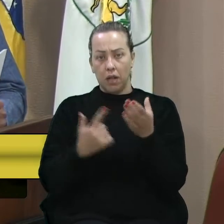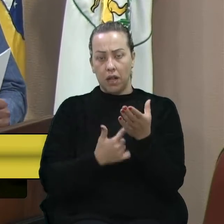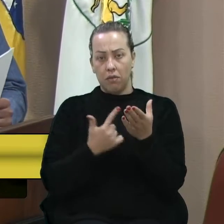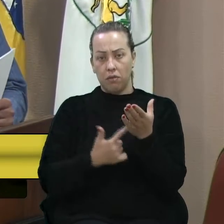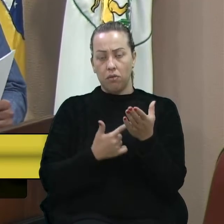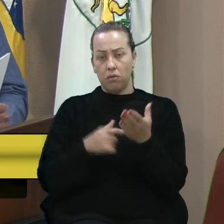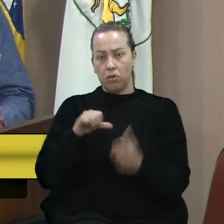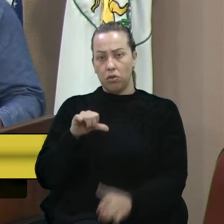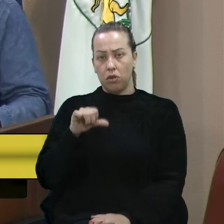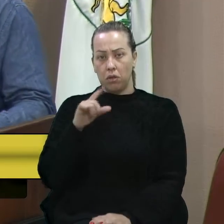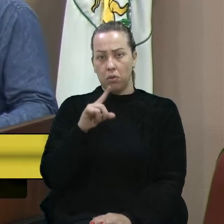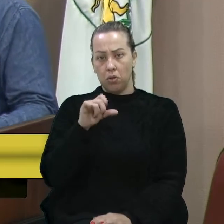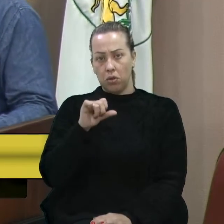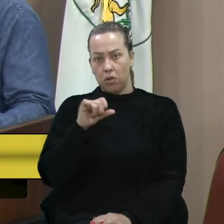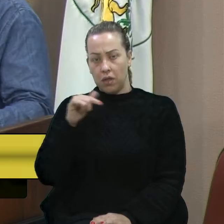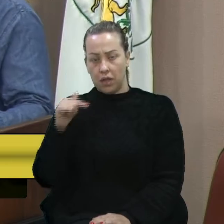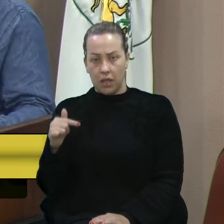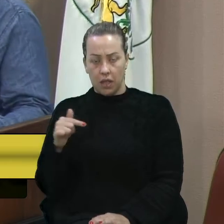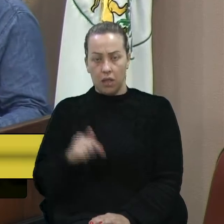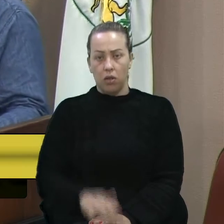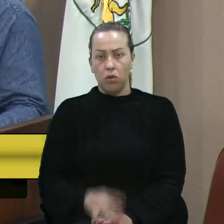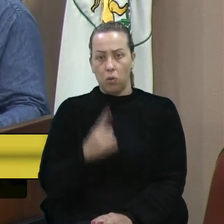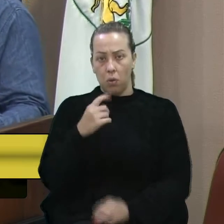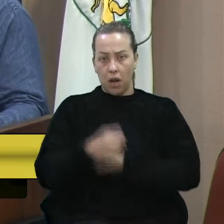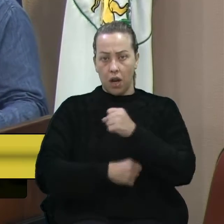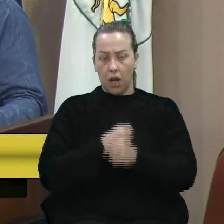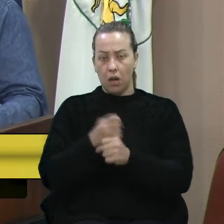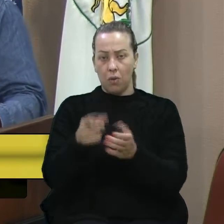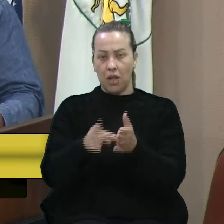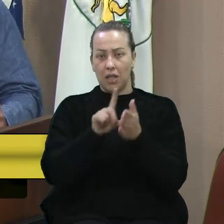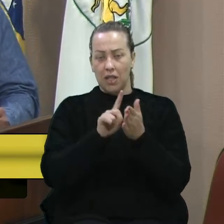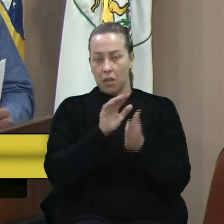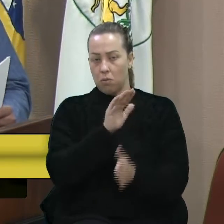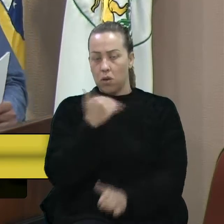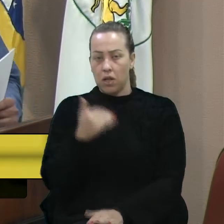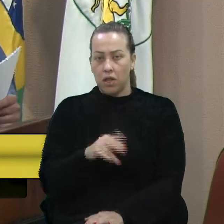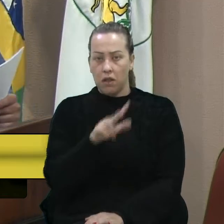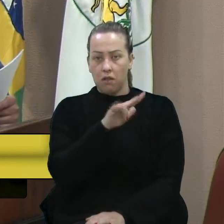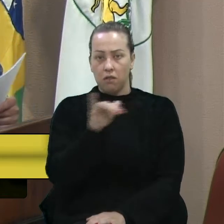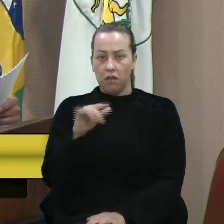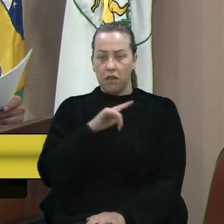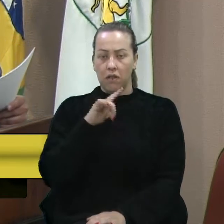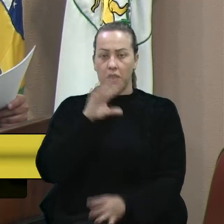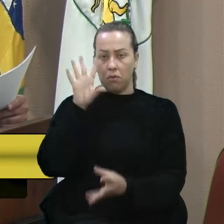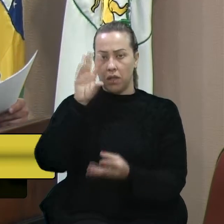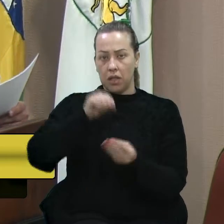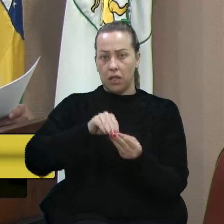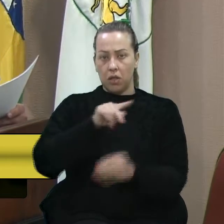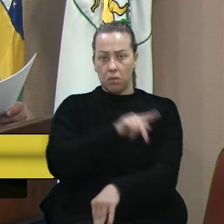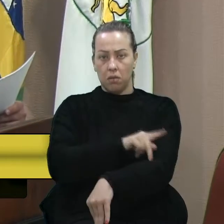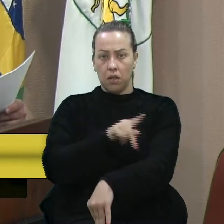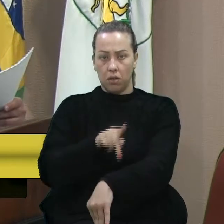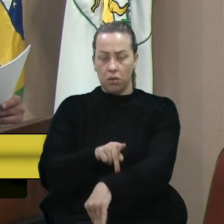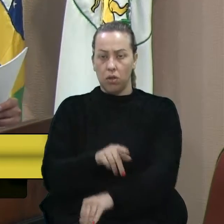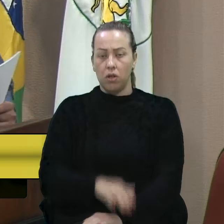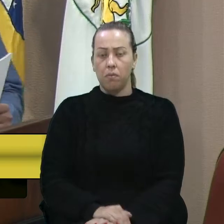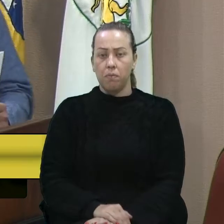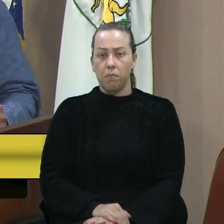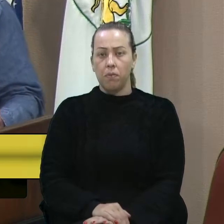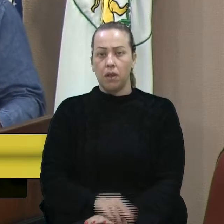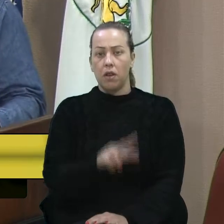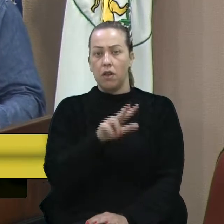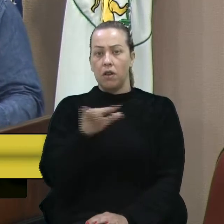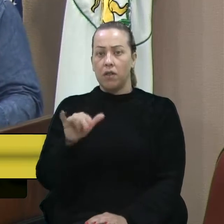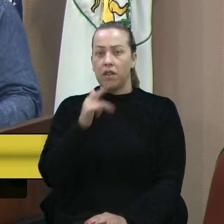de 97, um ano antes da morte do Freire, ele vai fazer uma síntese da pedagogia freiriana, e ele vai